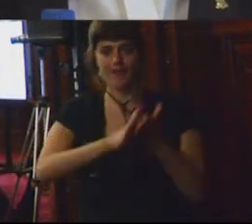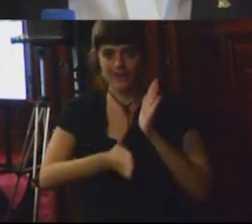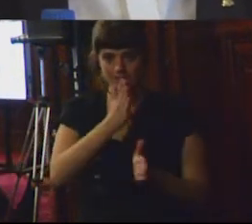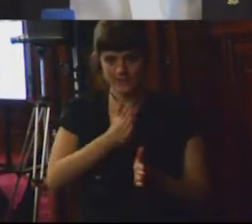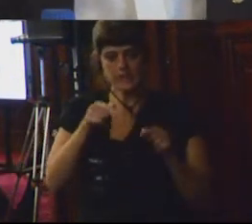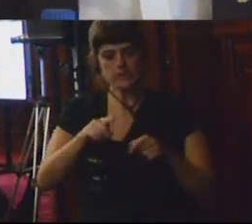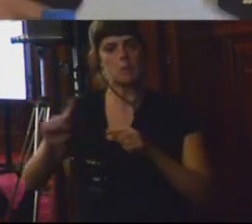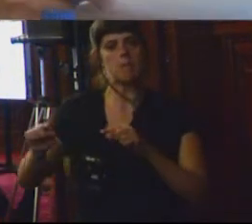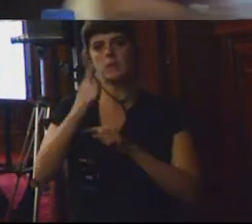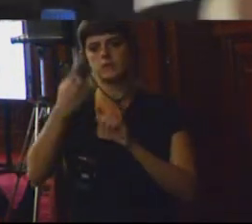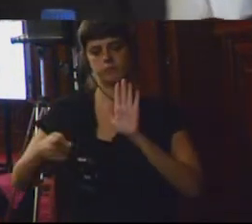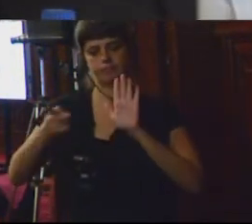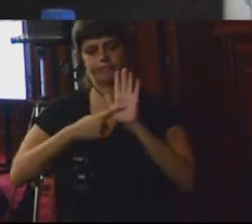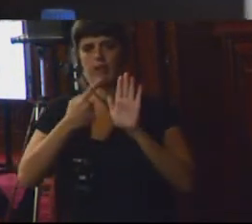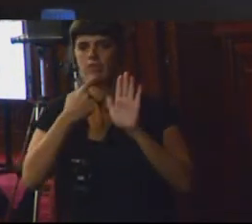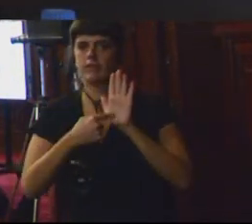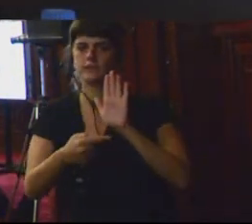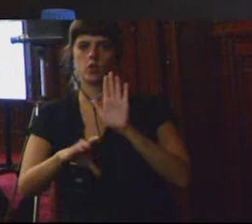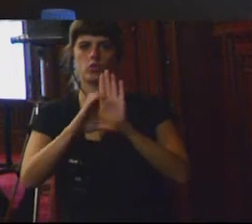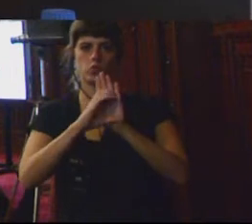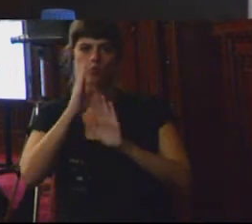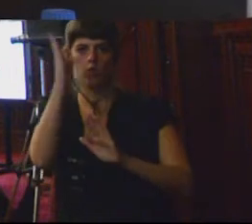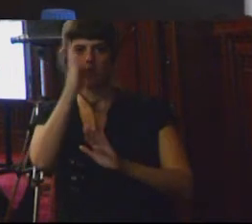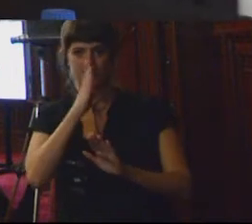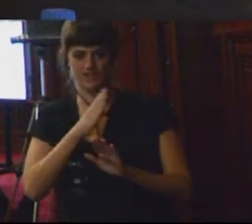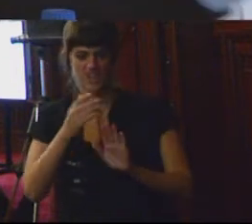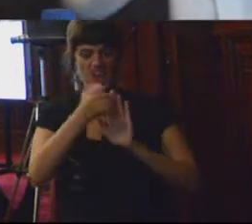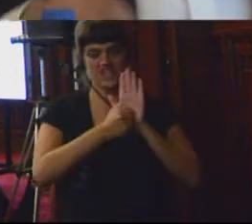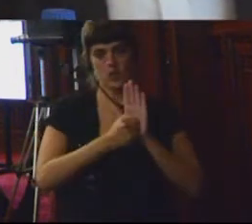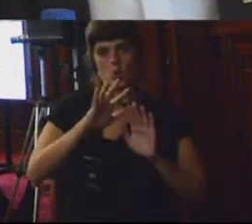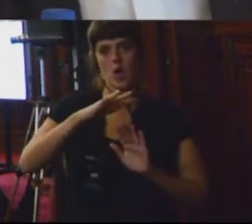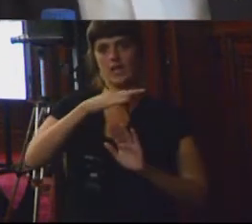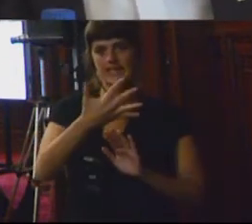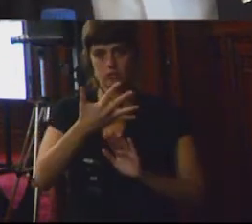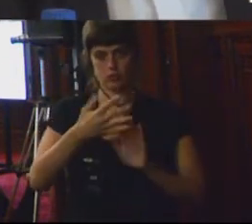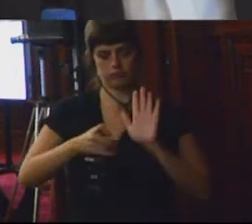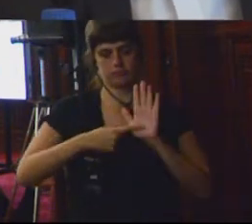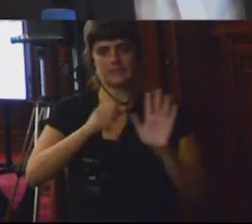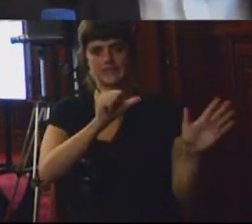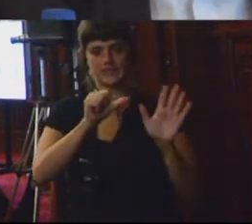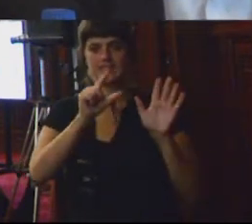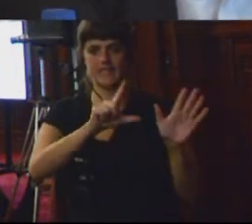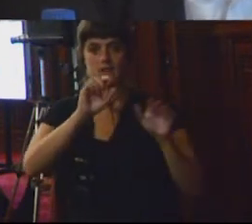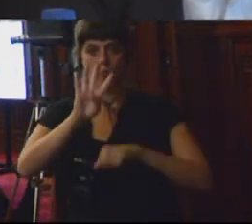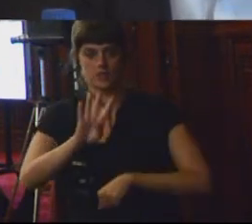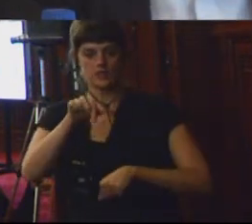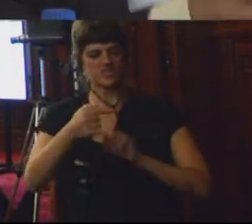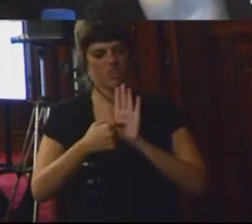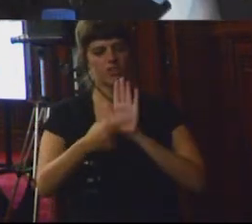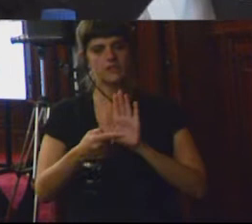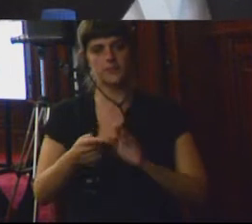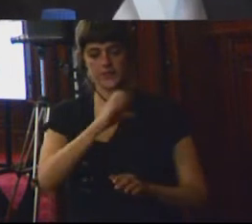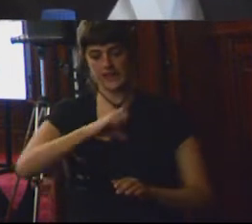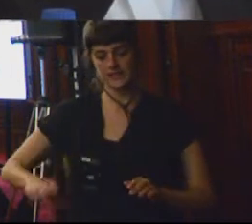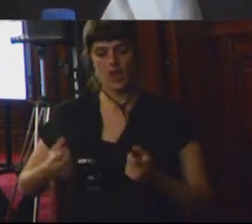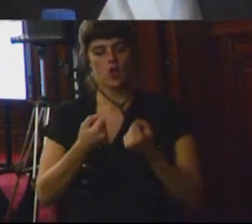República, exatamente no artigo 5º, inciso 74. aqui diz que o Estado prestará assistência jurídica integral